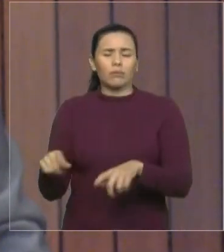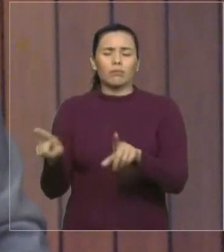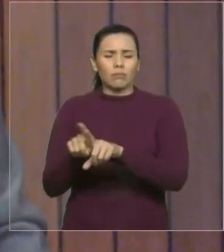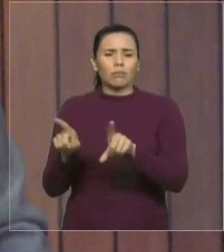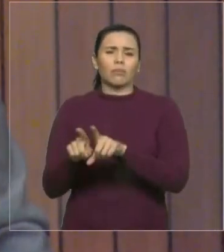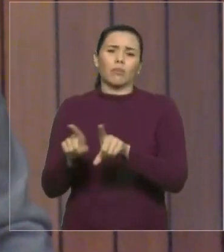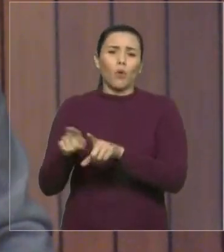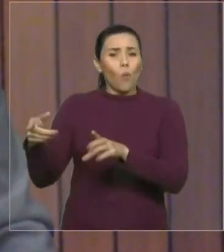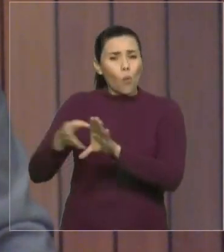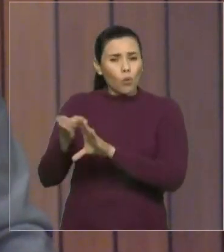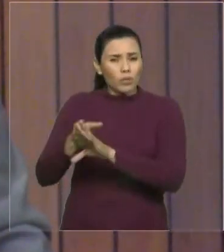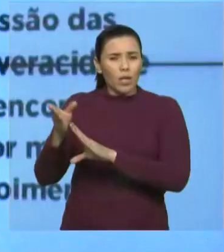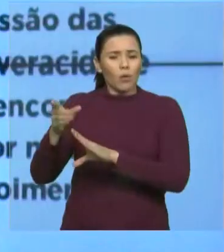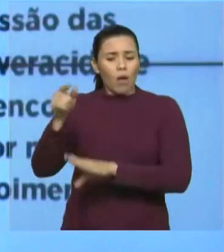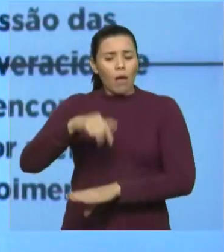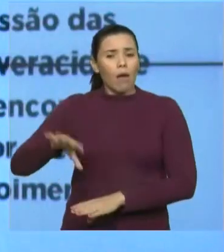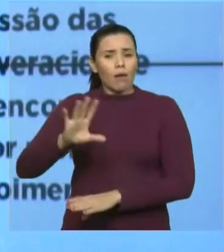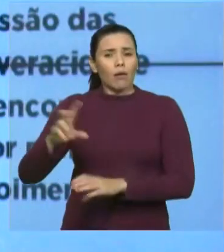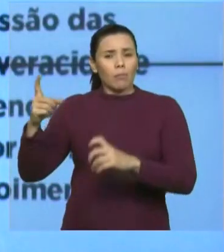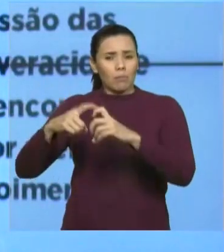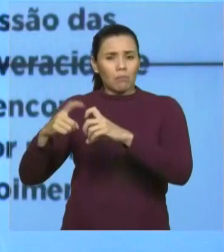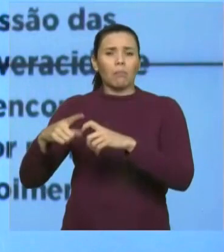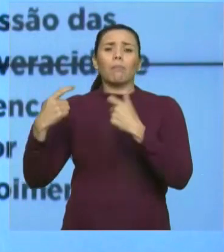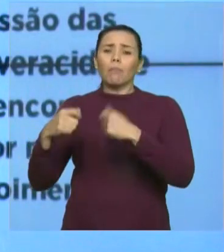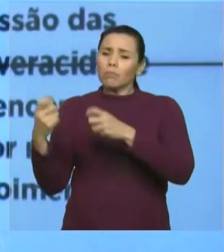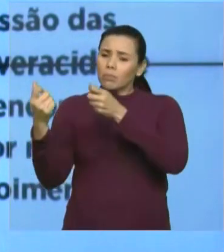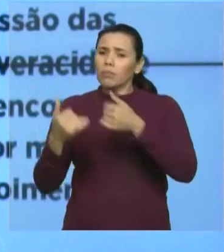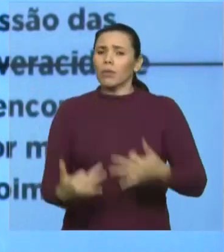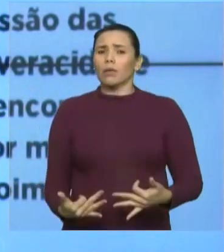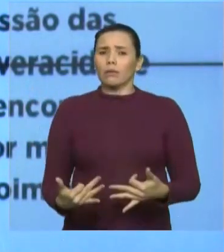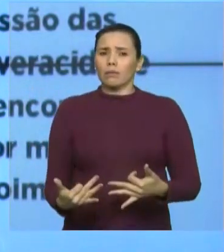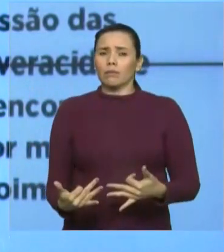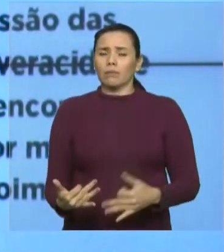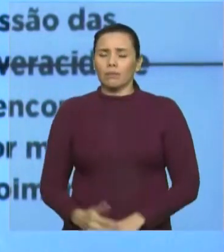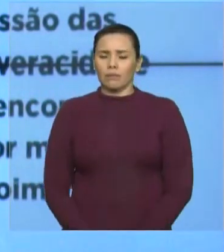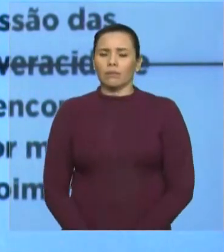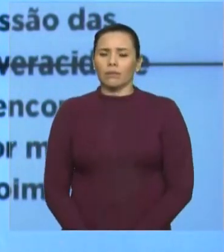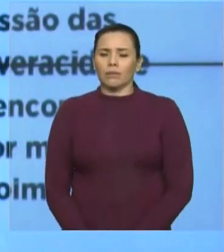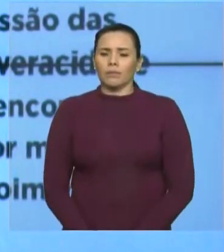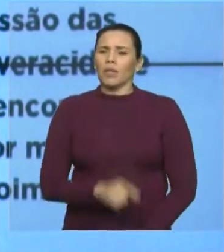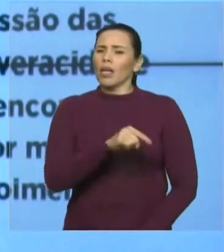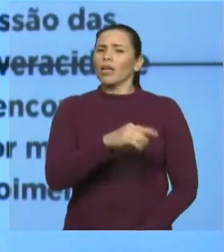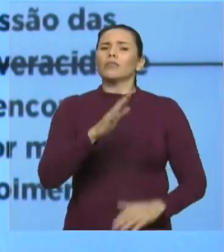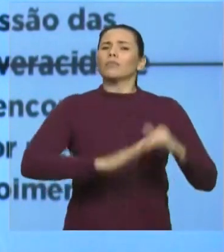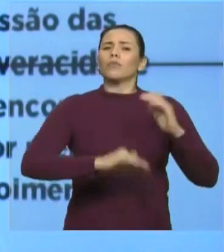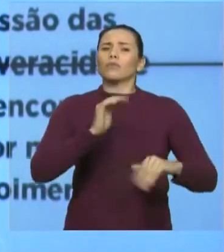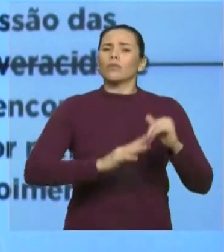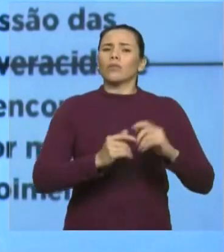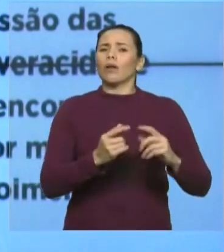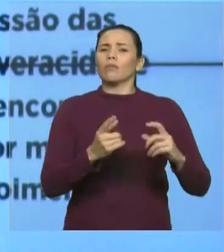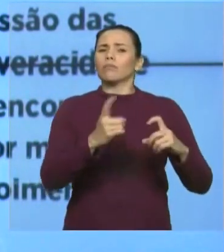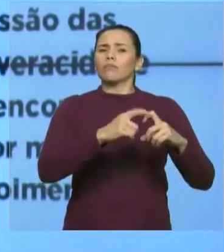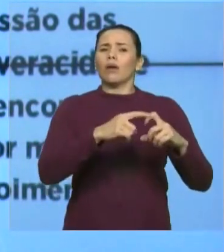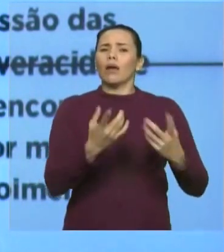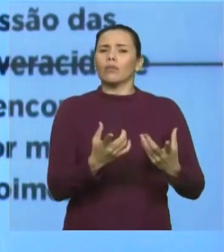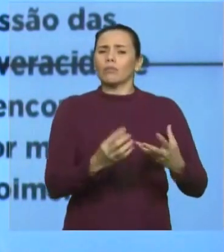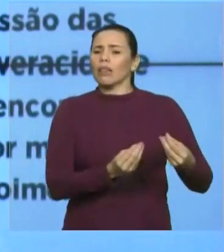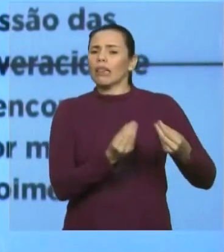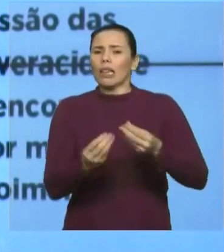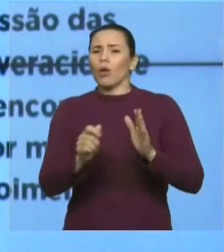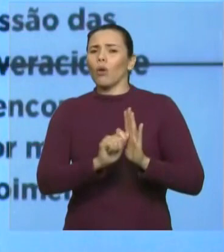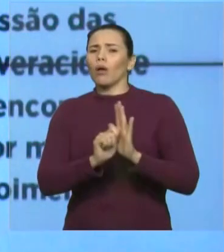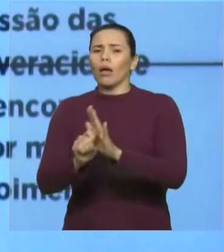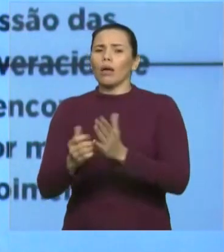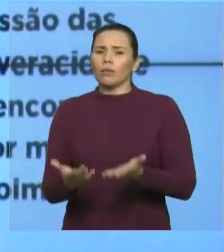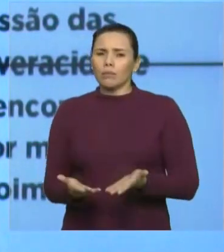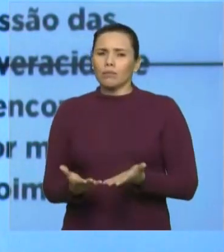legal. Então, nós propusemos a instalação da comissão parlamentar de inquérito nesta casa, houve um entendimento nosso